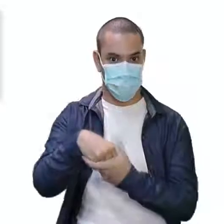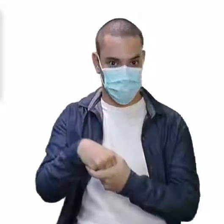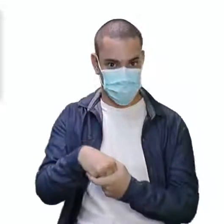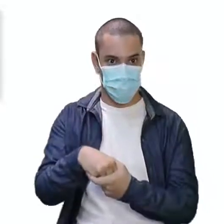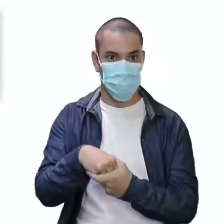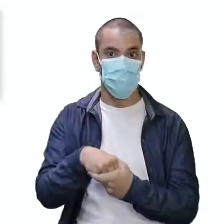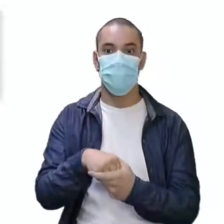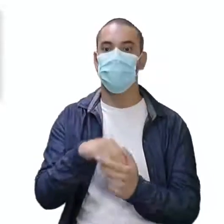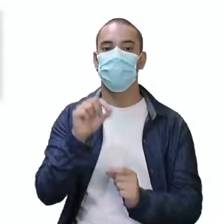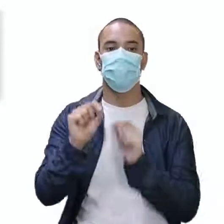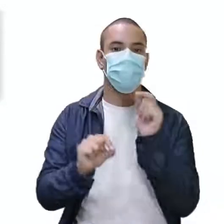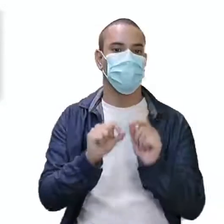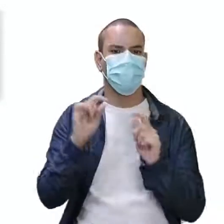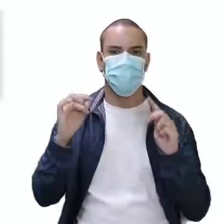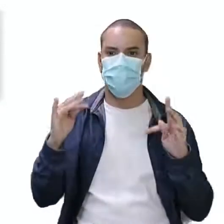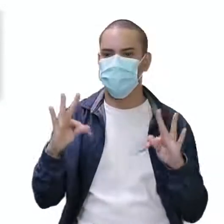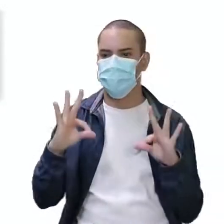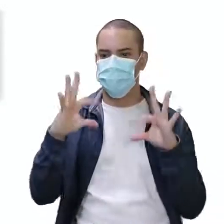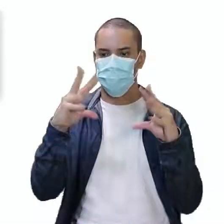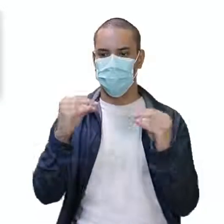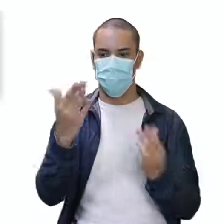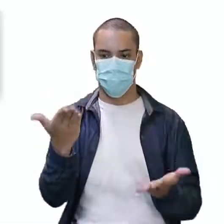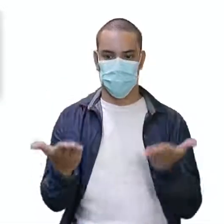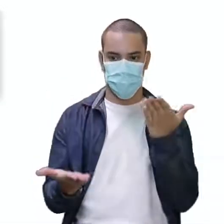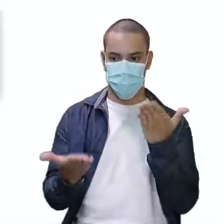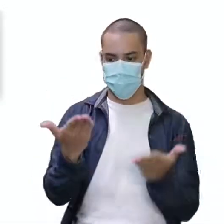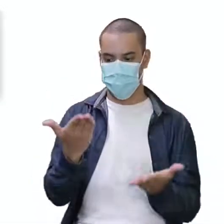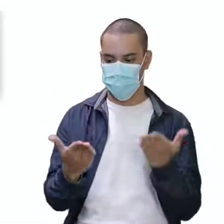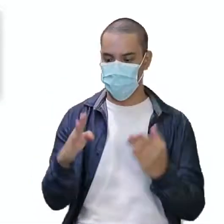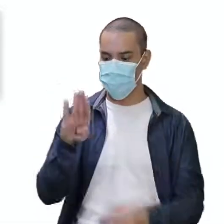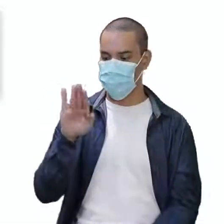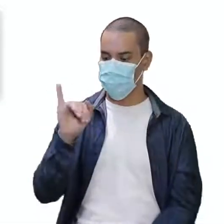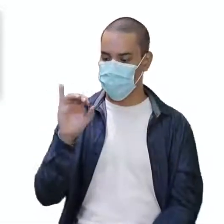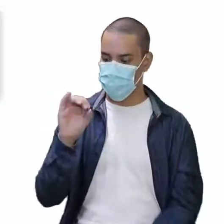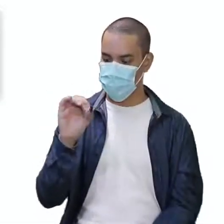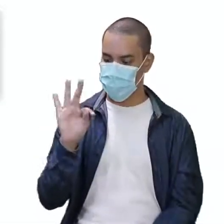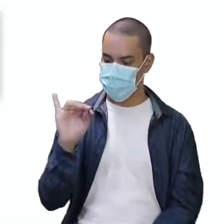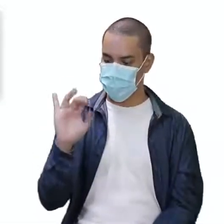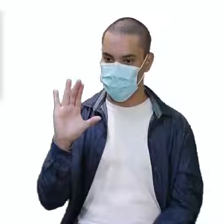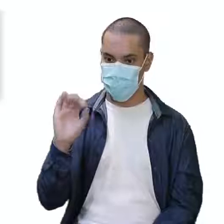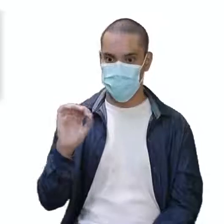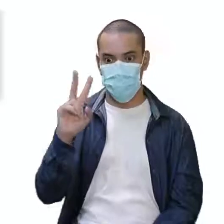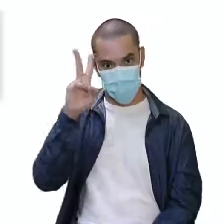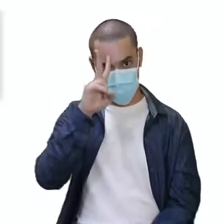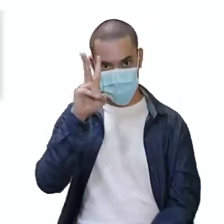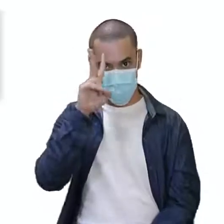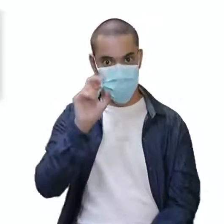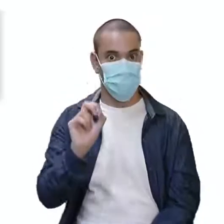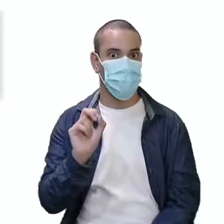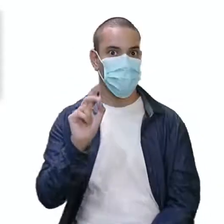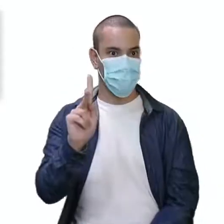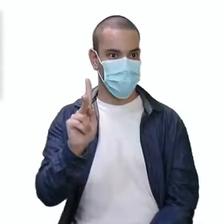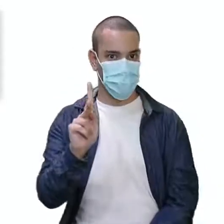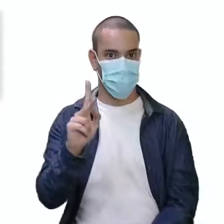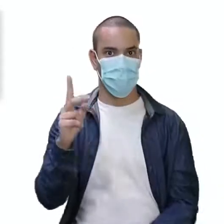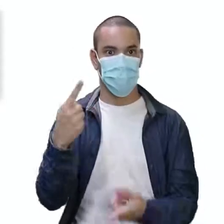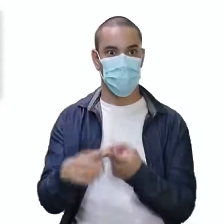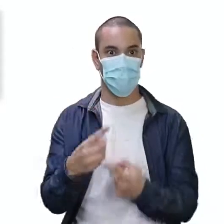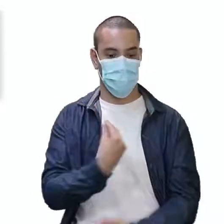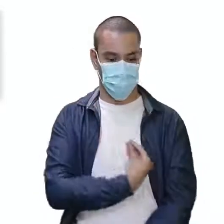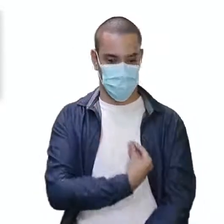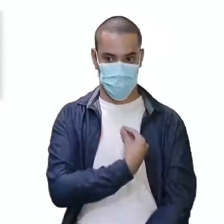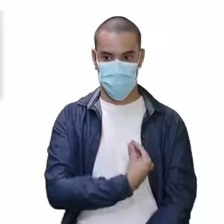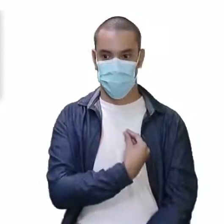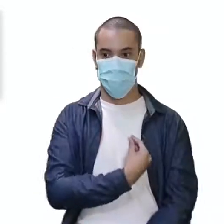existentes entre todo aquele equilíbrio biótico, ok? São os organismos